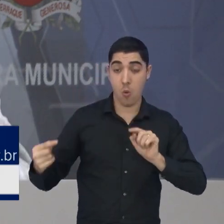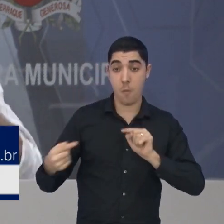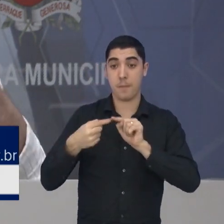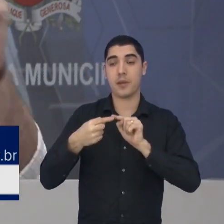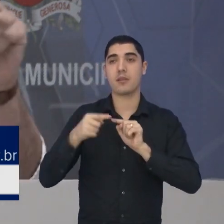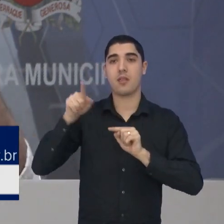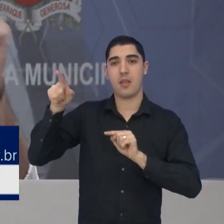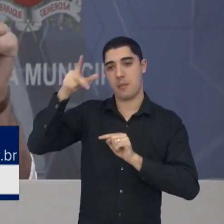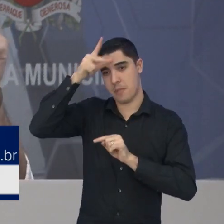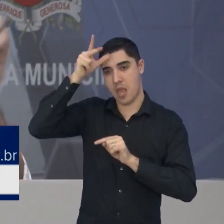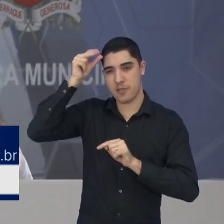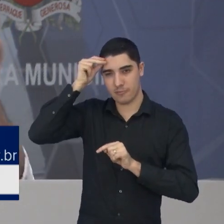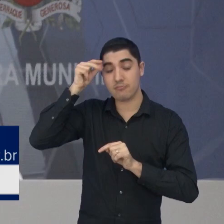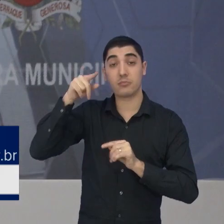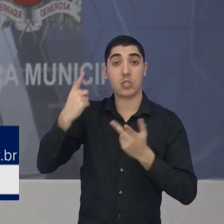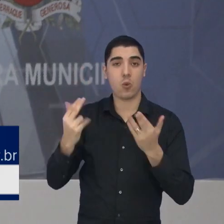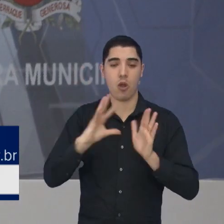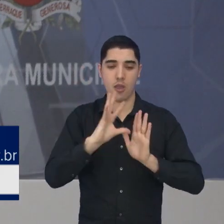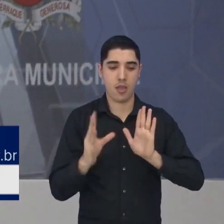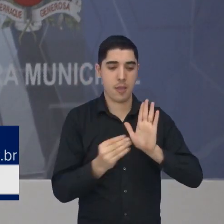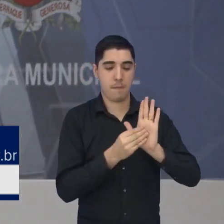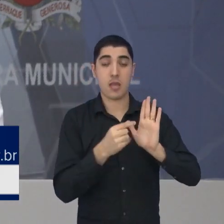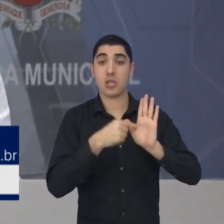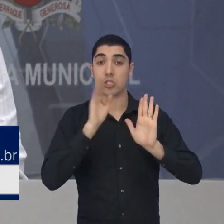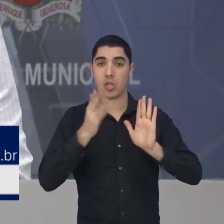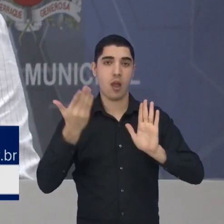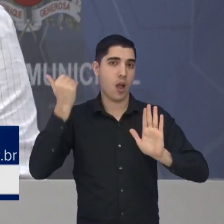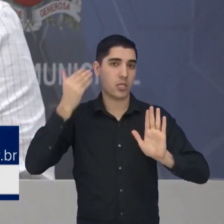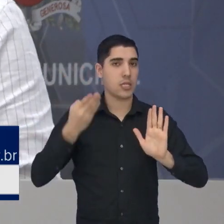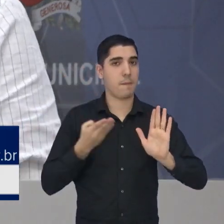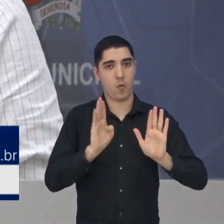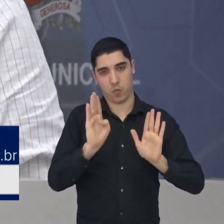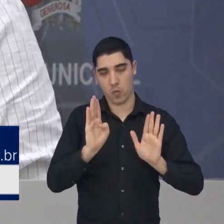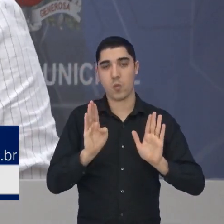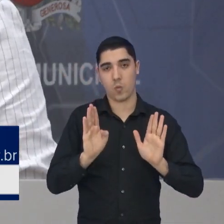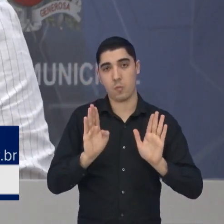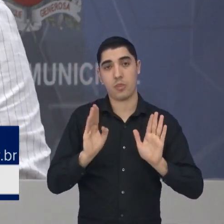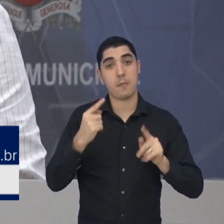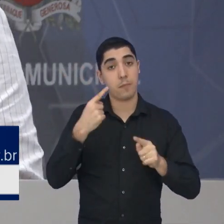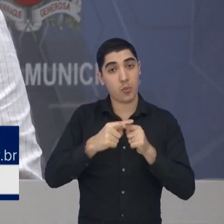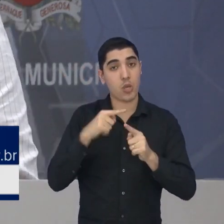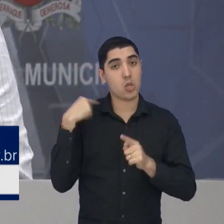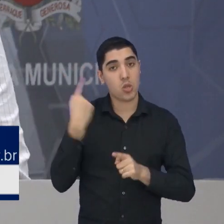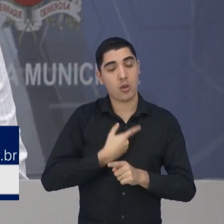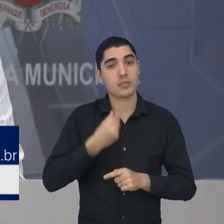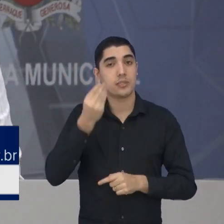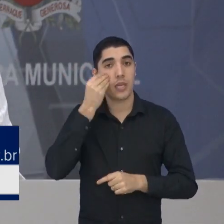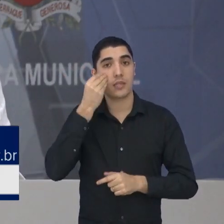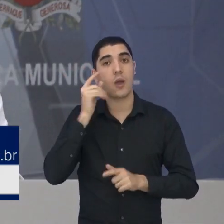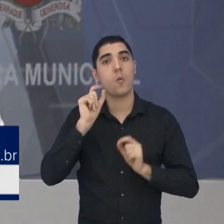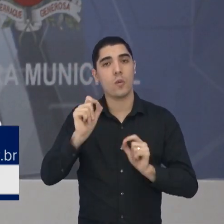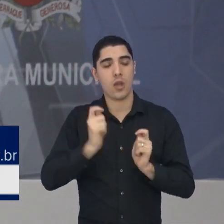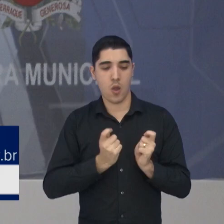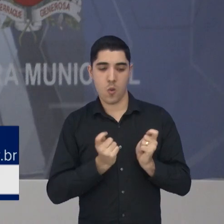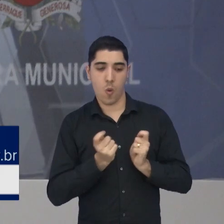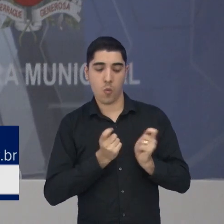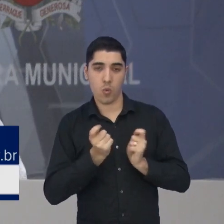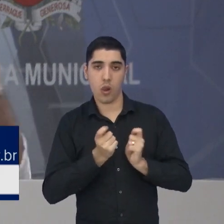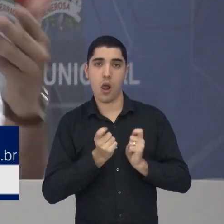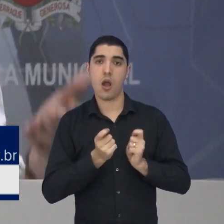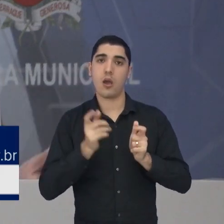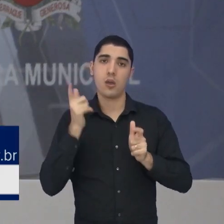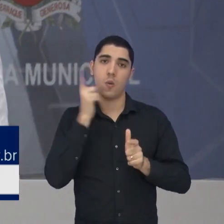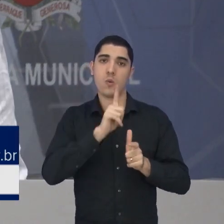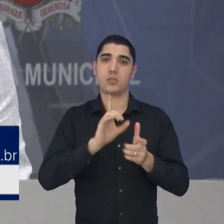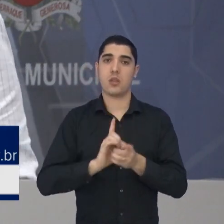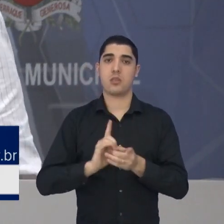projeto de lei, assim como a emenda já havia sido aprovada, para que a gente, pelo menos, preserve um pouquinho da democracia. Mas